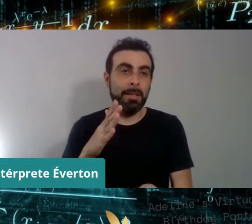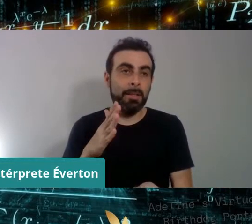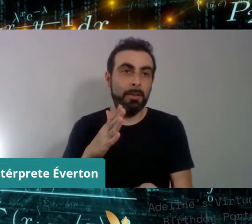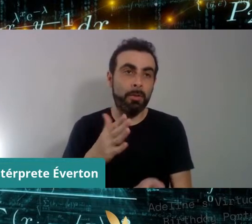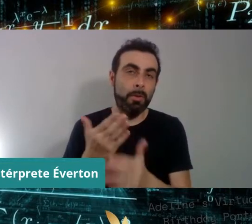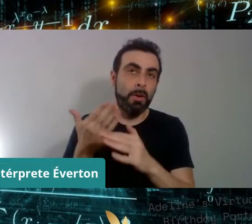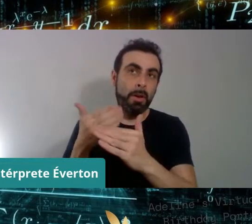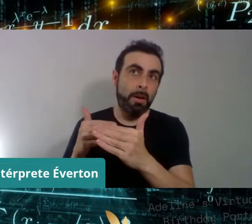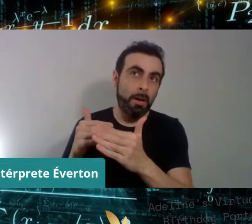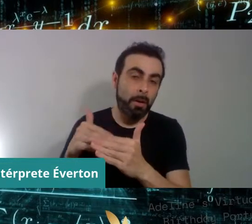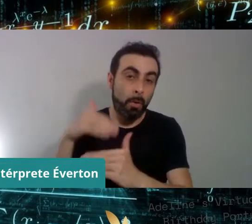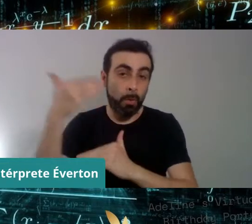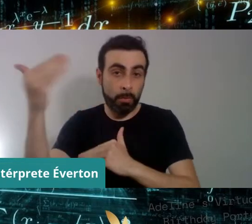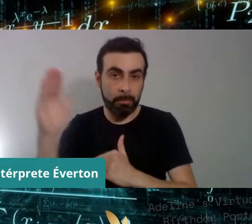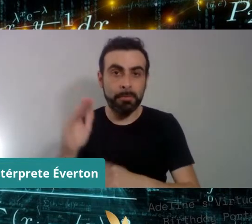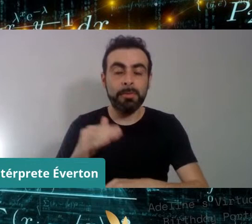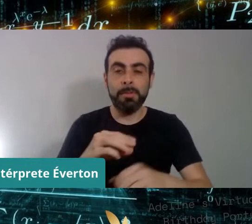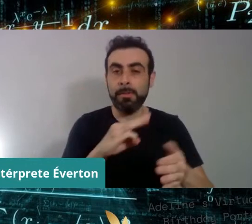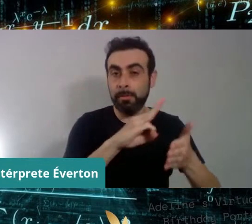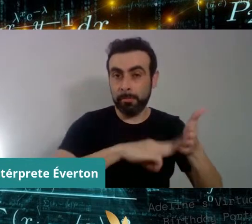outras metodologias